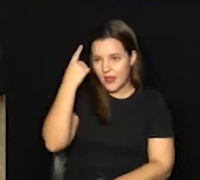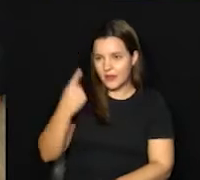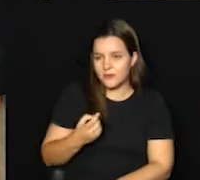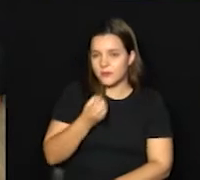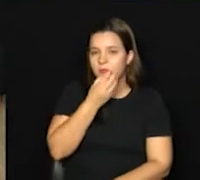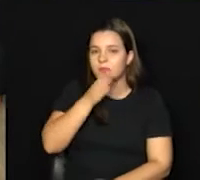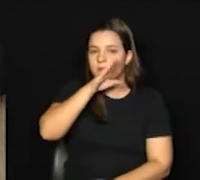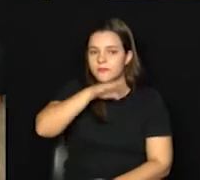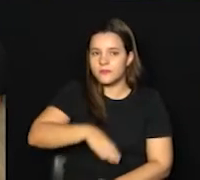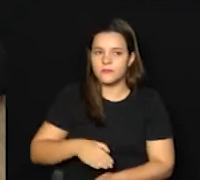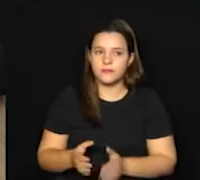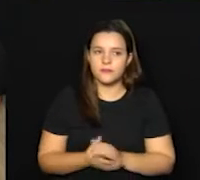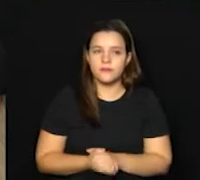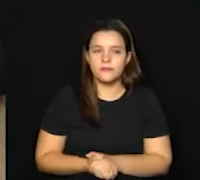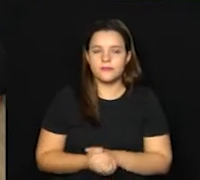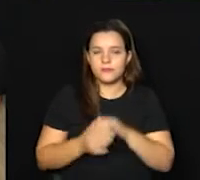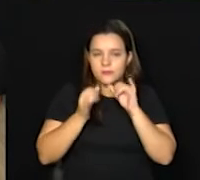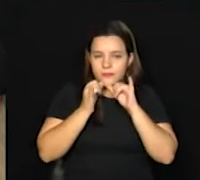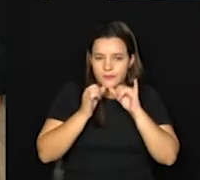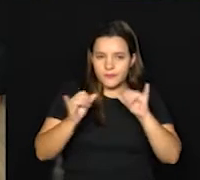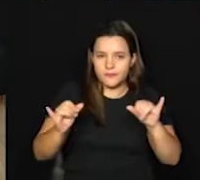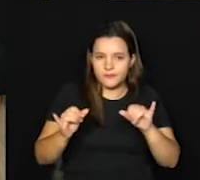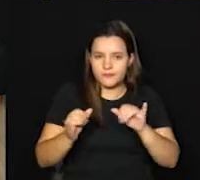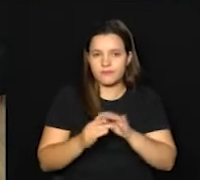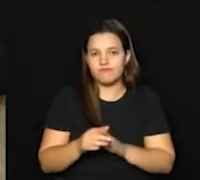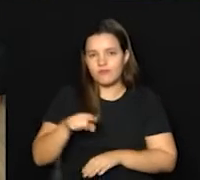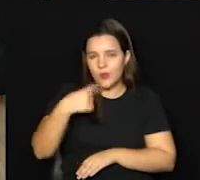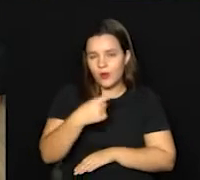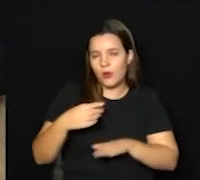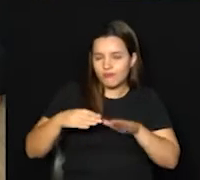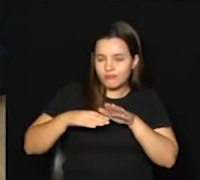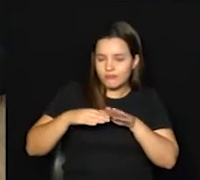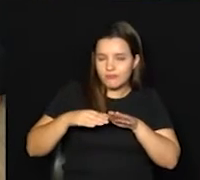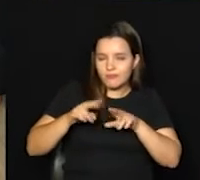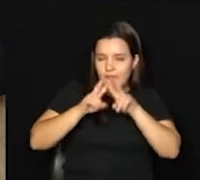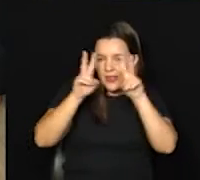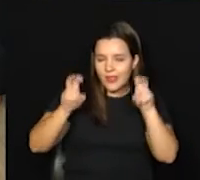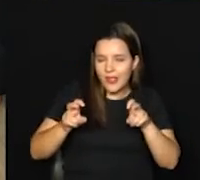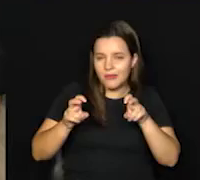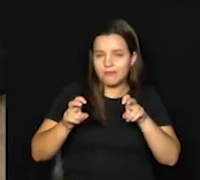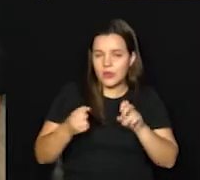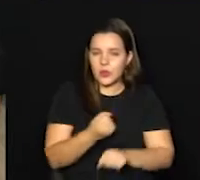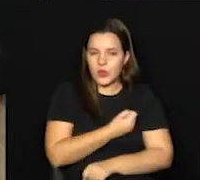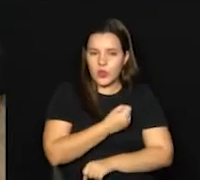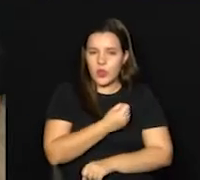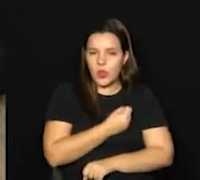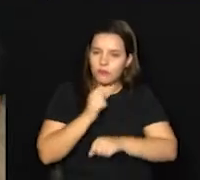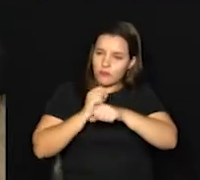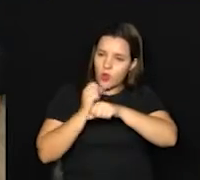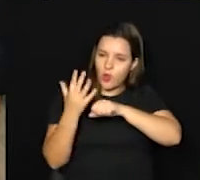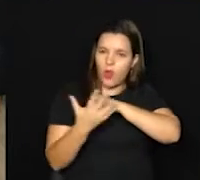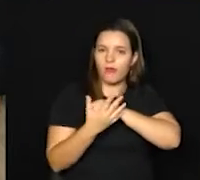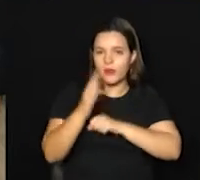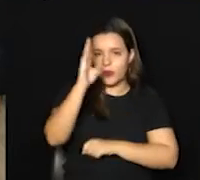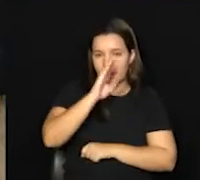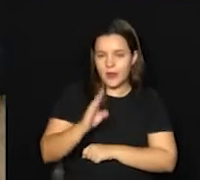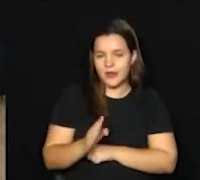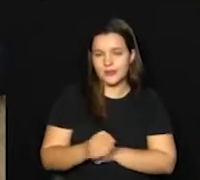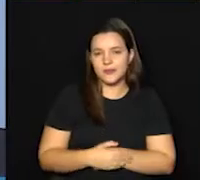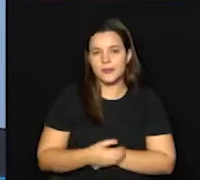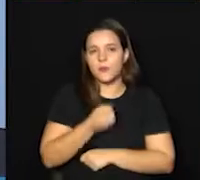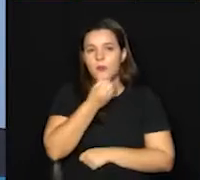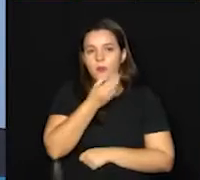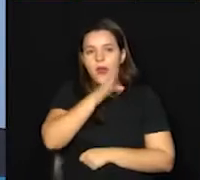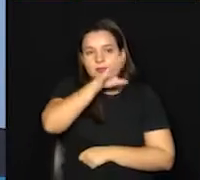gente começa com aquela atualização dos casos que a gente está acompanhando aí da Covid-19 no nosso país. Boa tarde, Mina. Boa tarde, Gabriel.